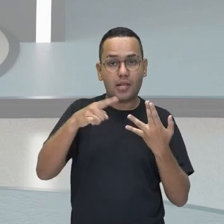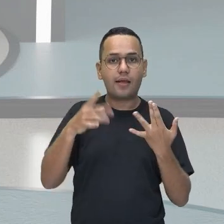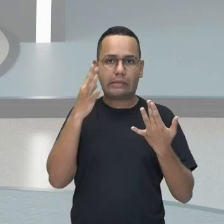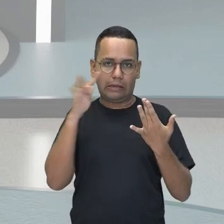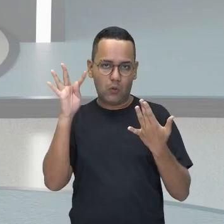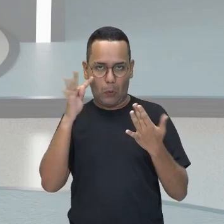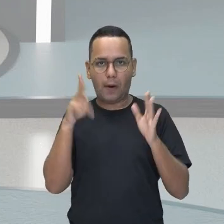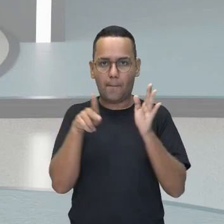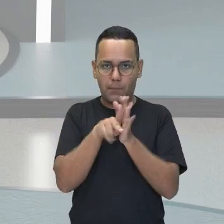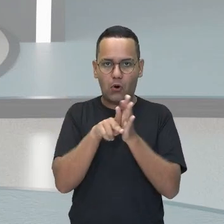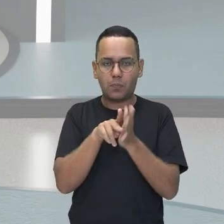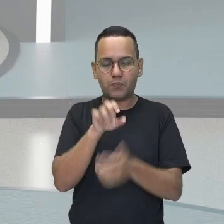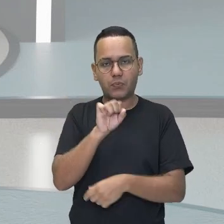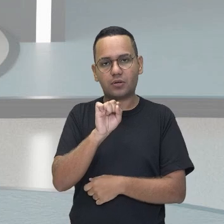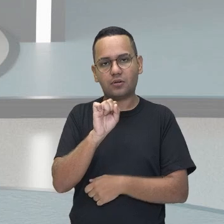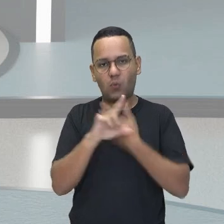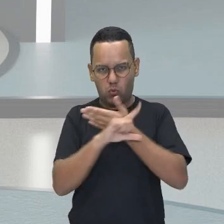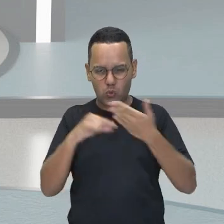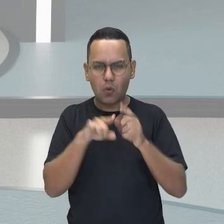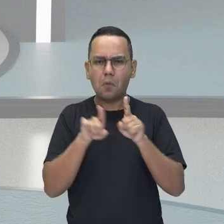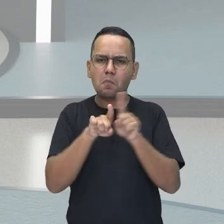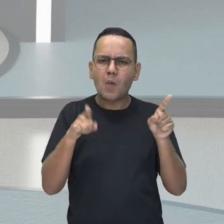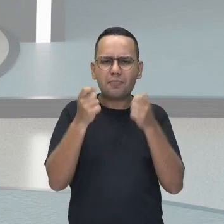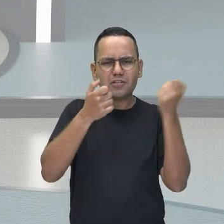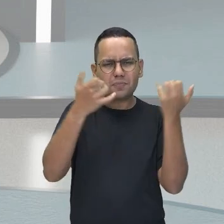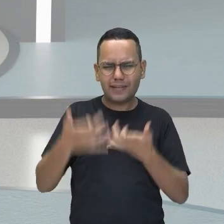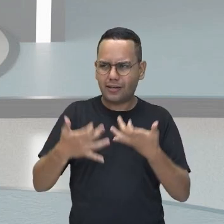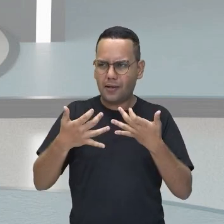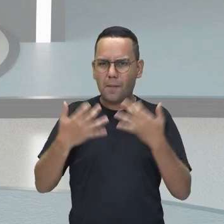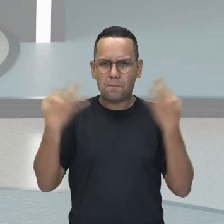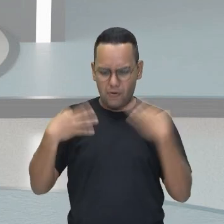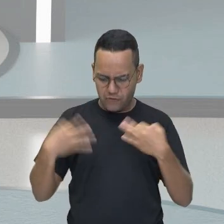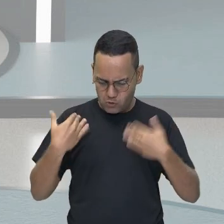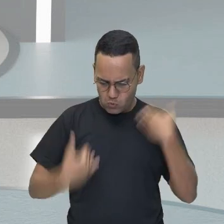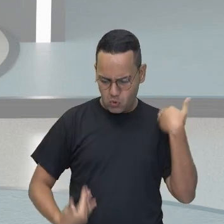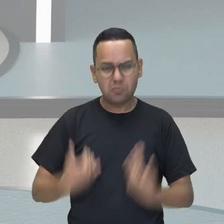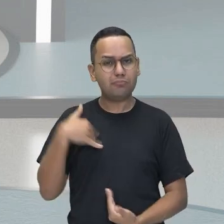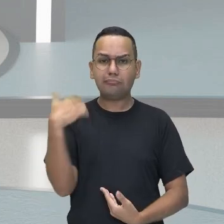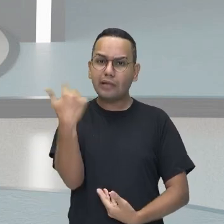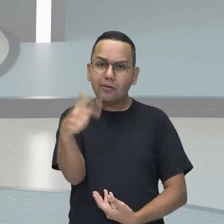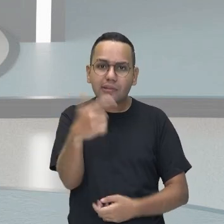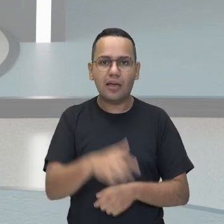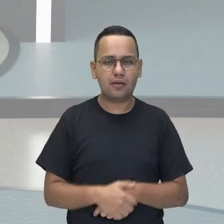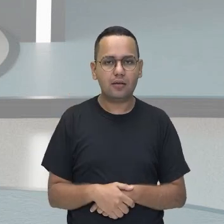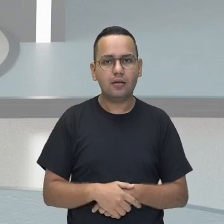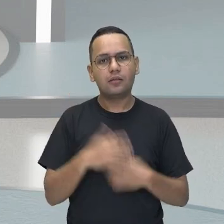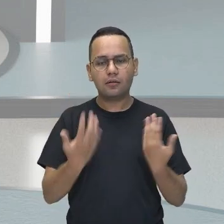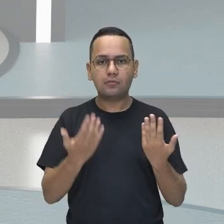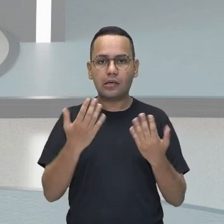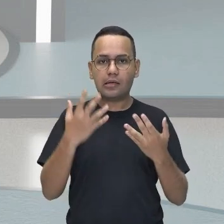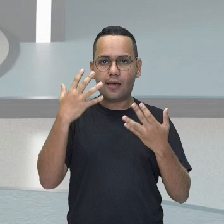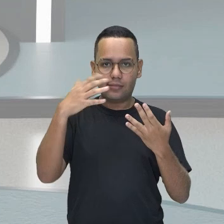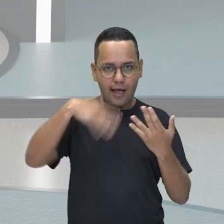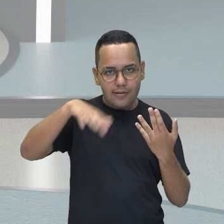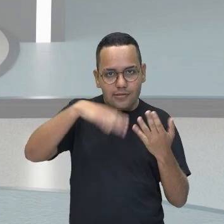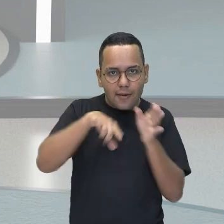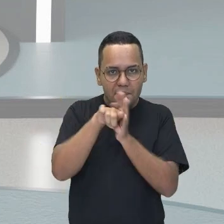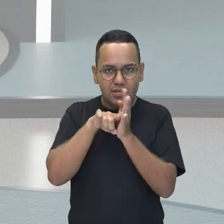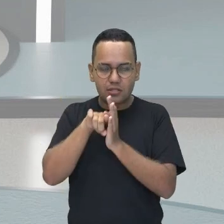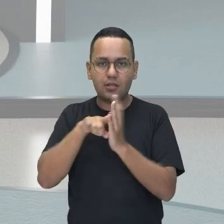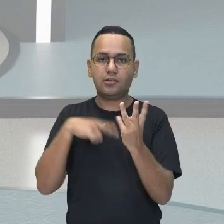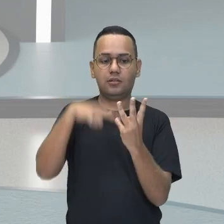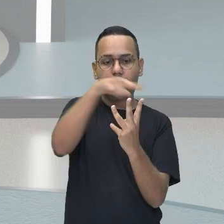identificar que não existe corpo perfeito além do seu. Dentro da ciência, a gente tem lá o endomorfo, o mesomorfo, o ectomorfo. Então,